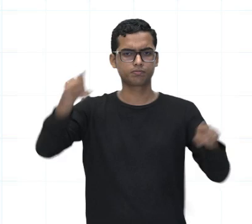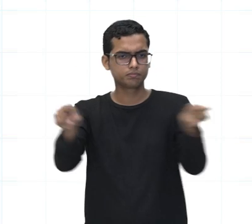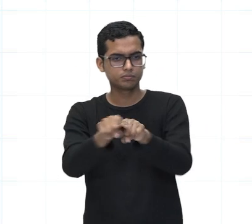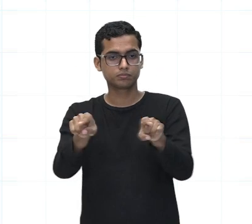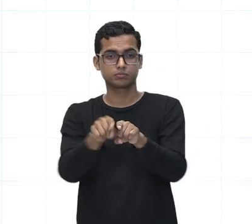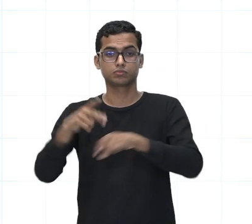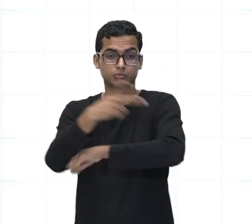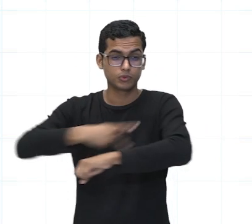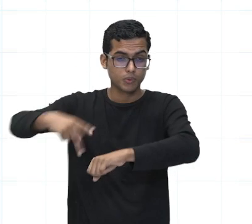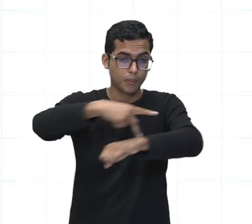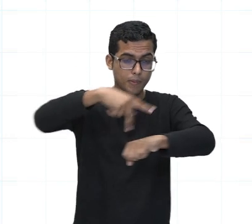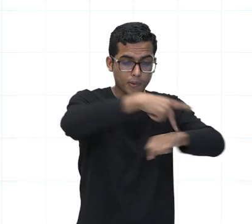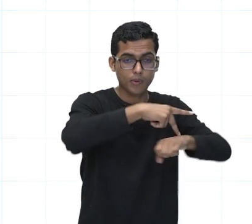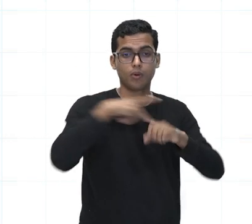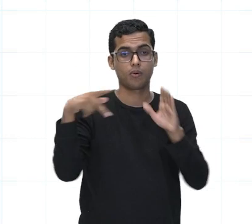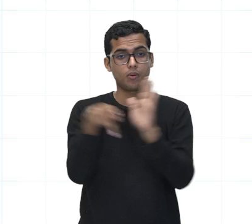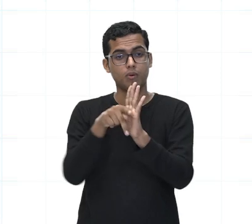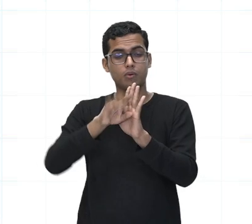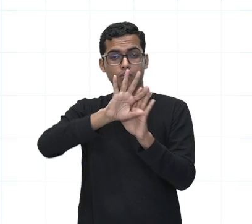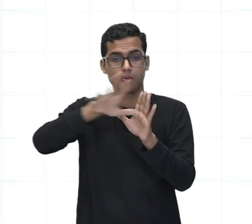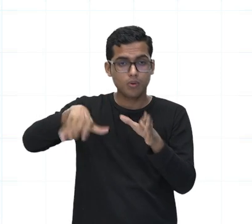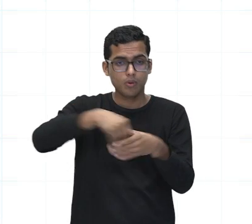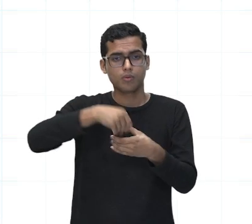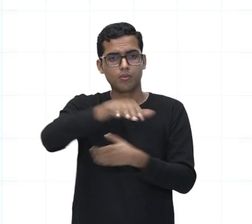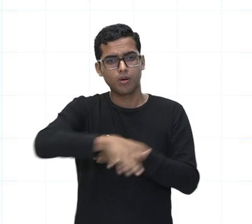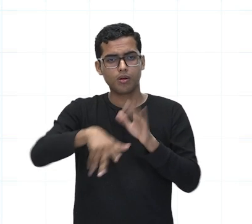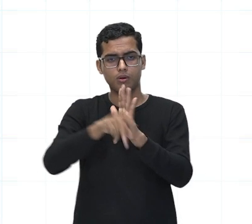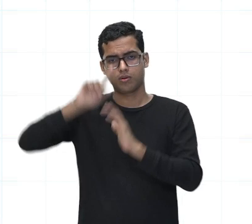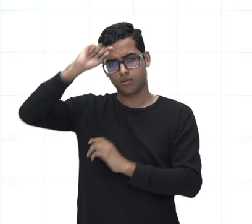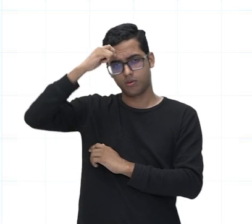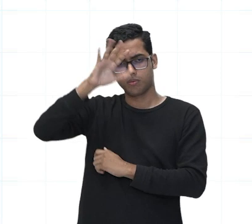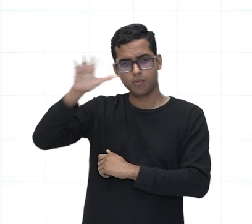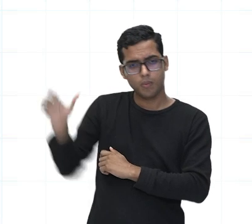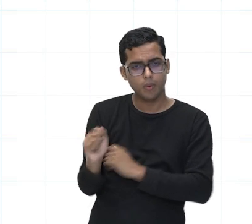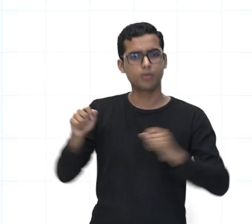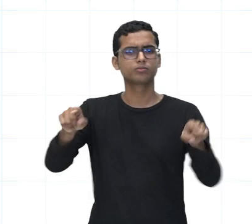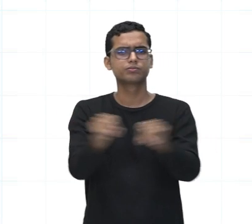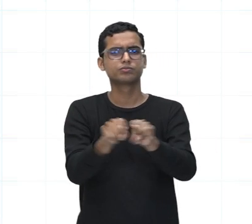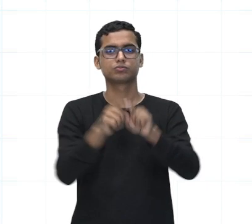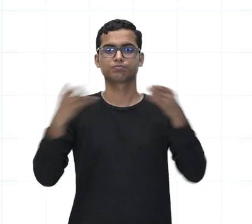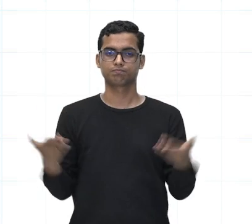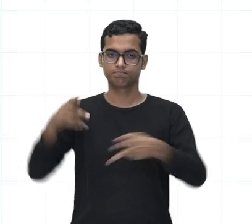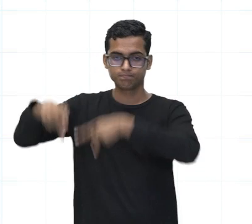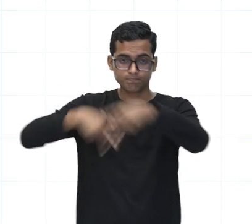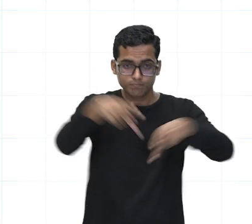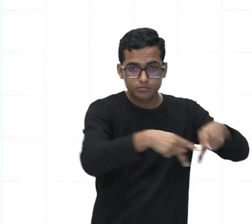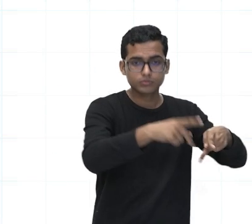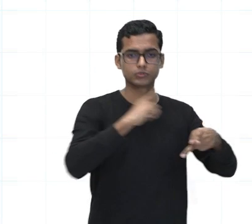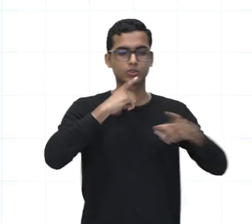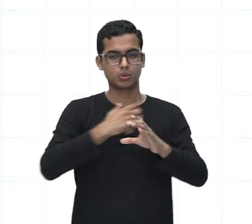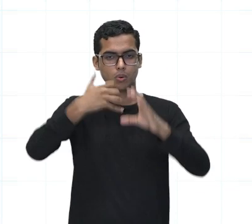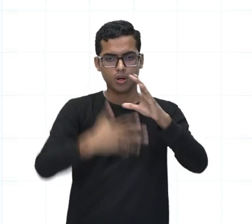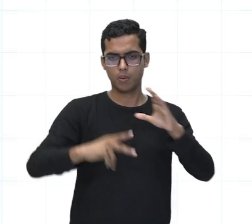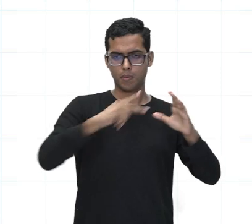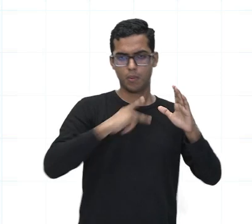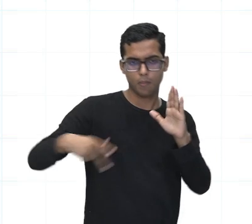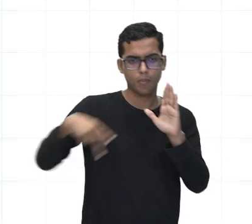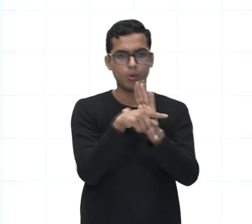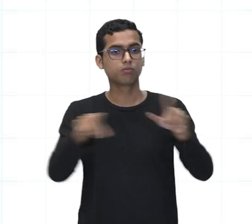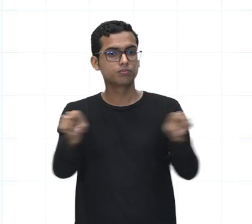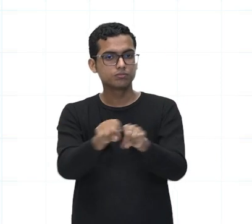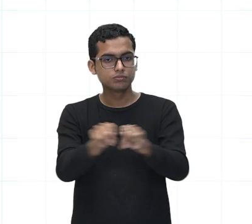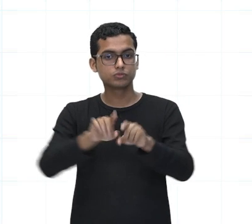pois são muitos países que compõem. Dessa forma, suas populações possuem particularidades e